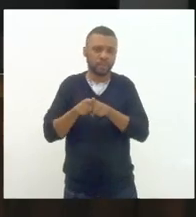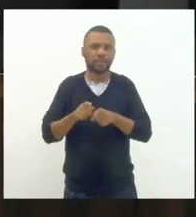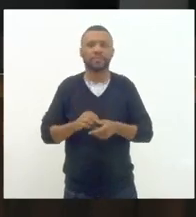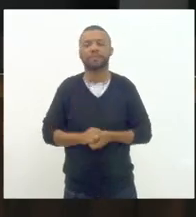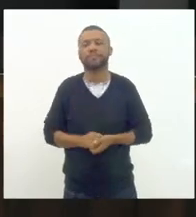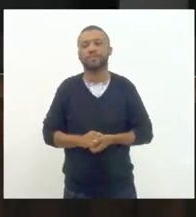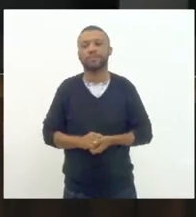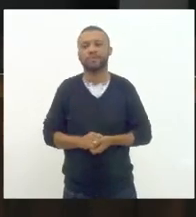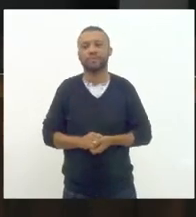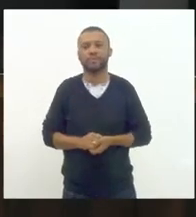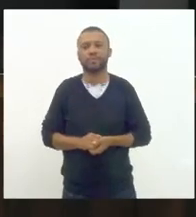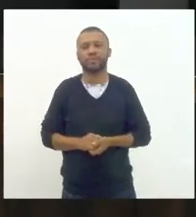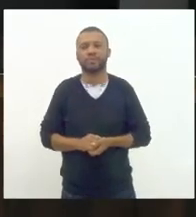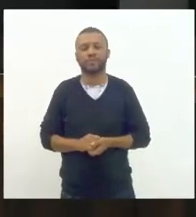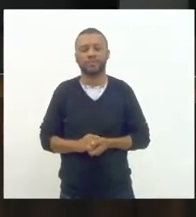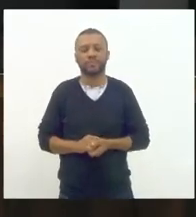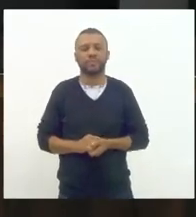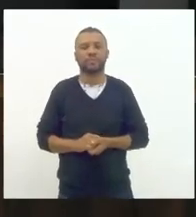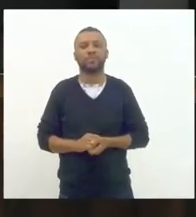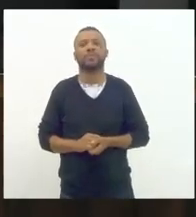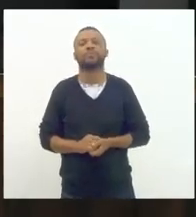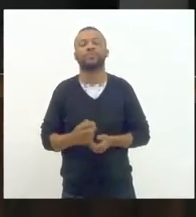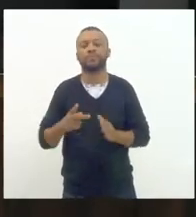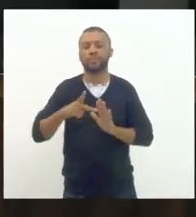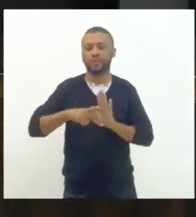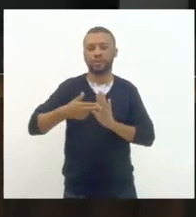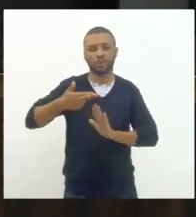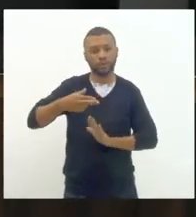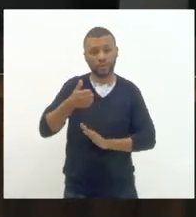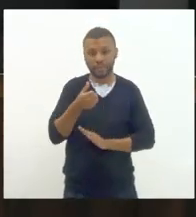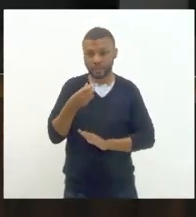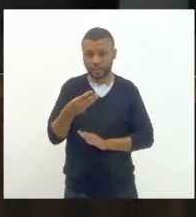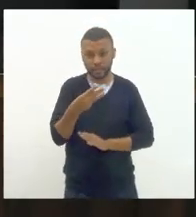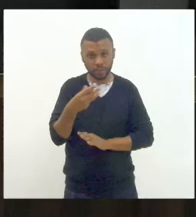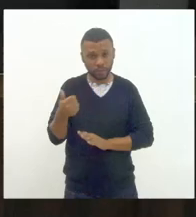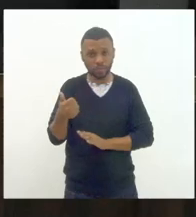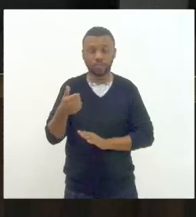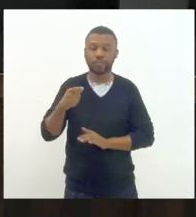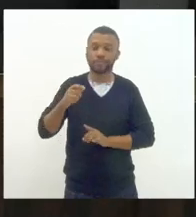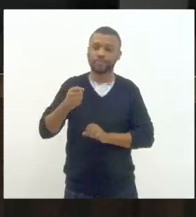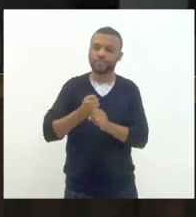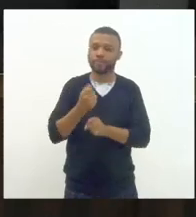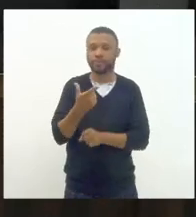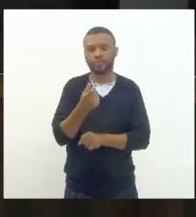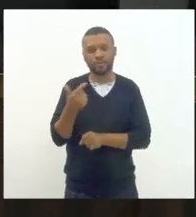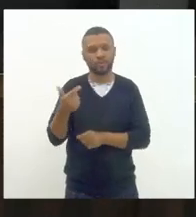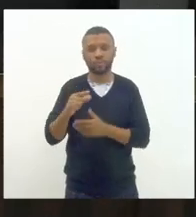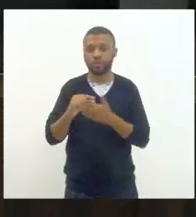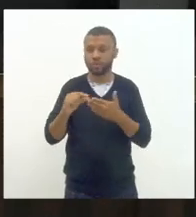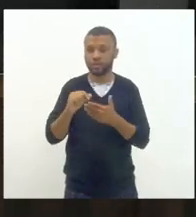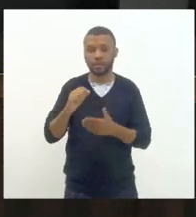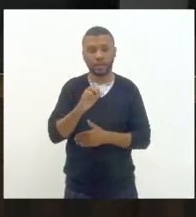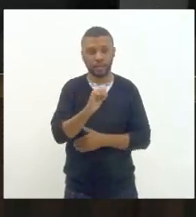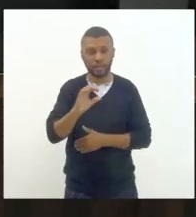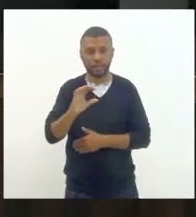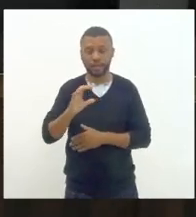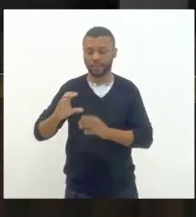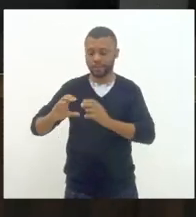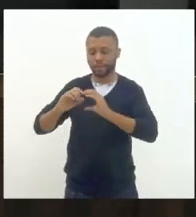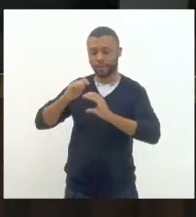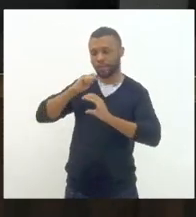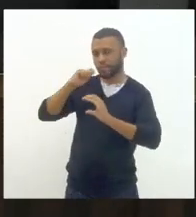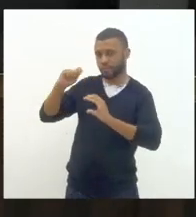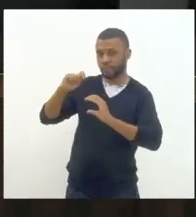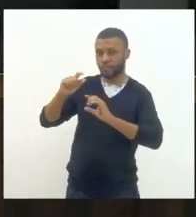Josa. Obrigado. Projeto de resolução 1331 de 22, de autoria do deputado André Siciliano, concede medalha Tiradentes,